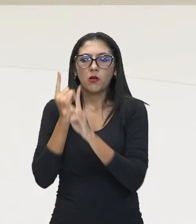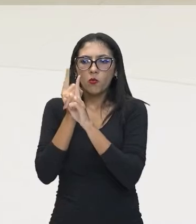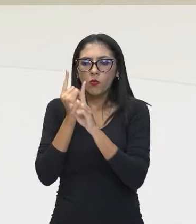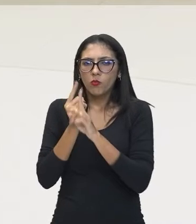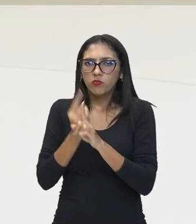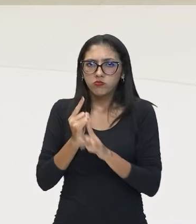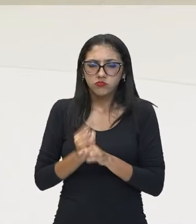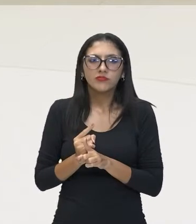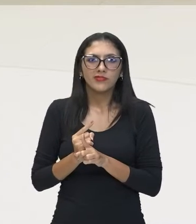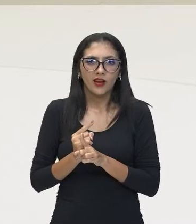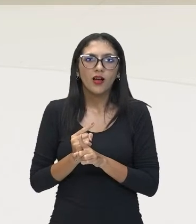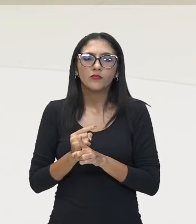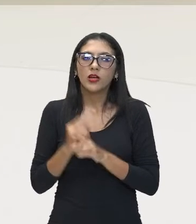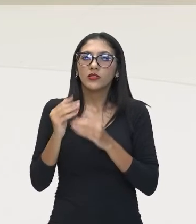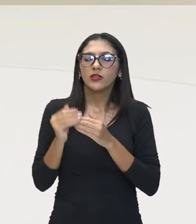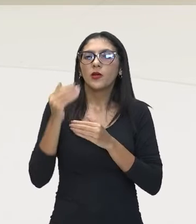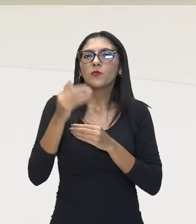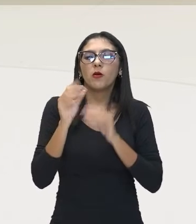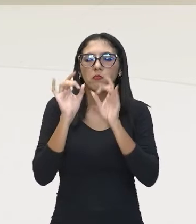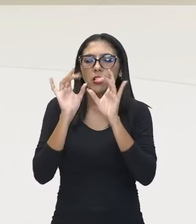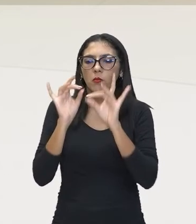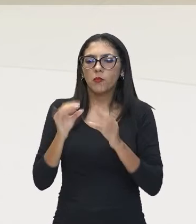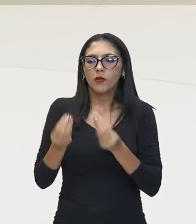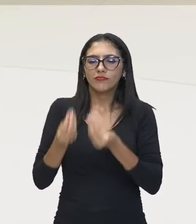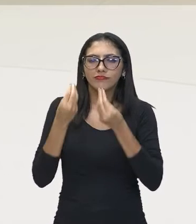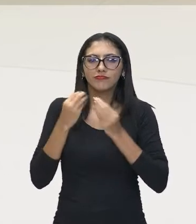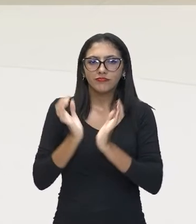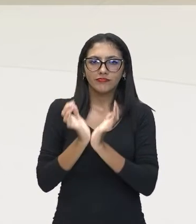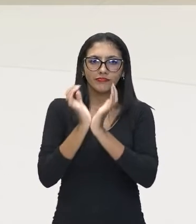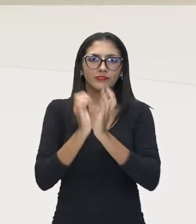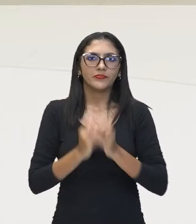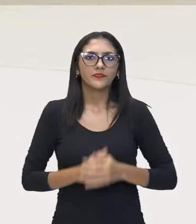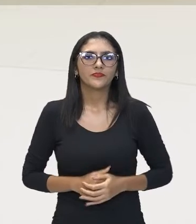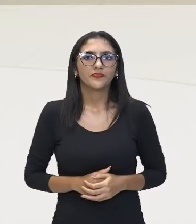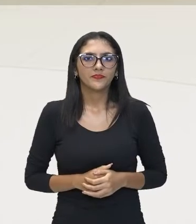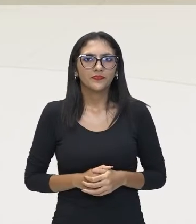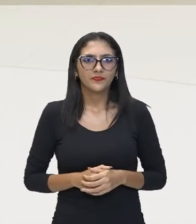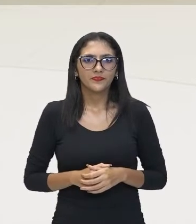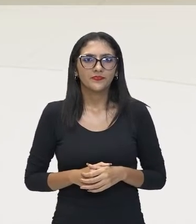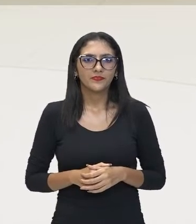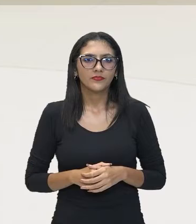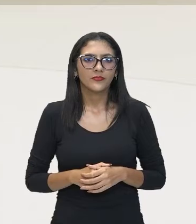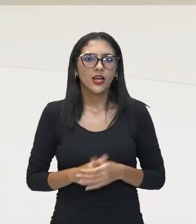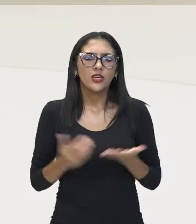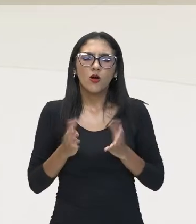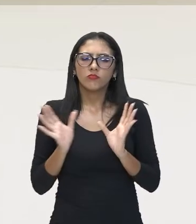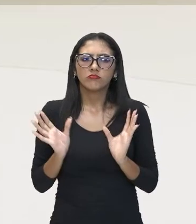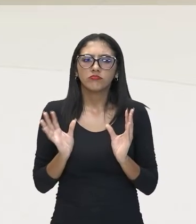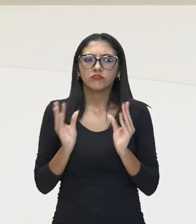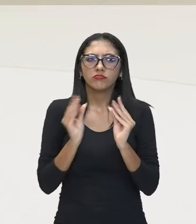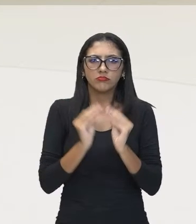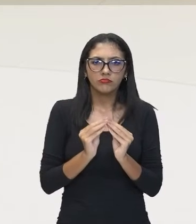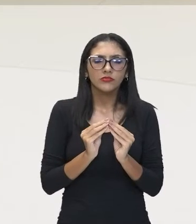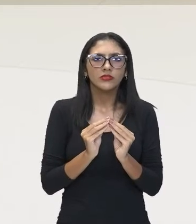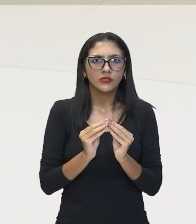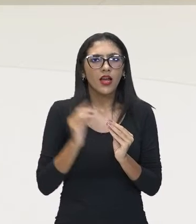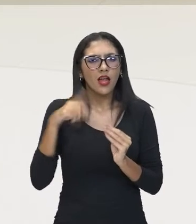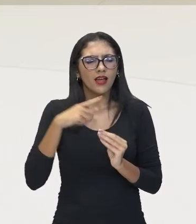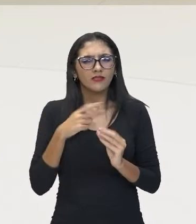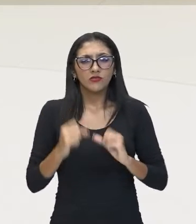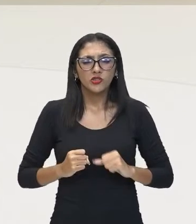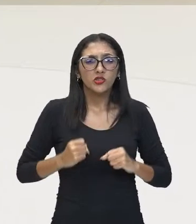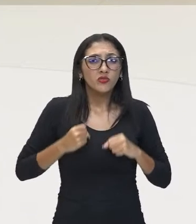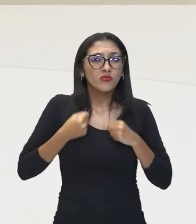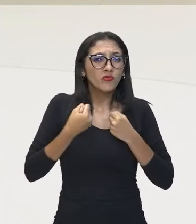receber o seu primeiro Nobel. Bom, e aí, para finalizar, né, a Marie, né, toda a sua dedicação